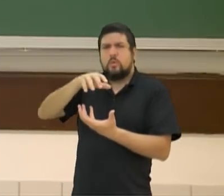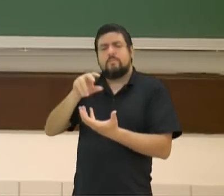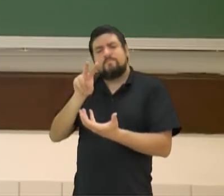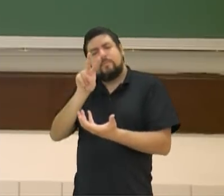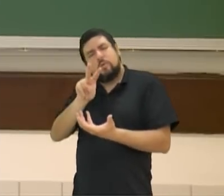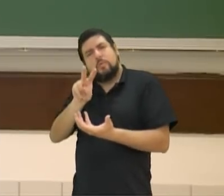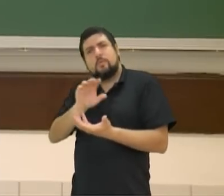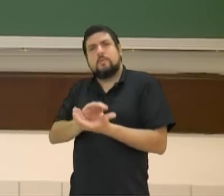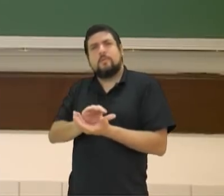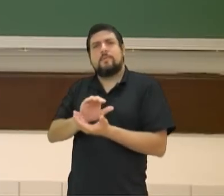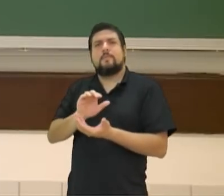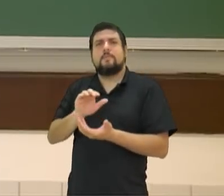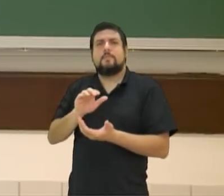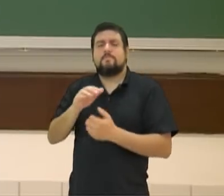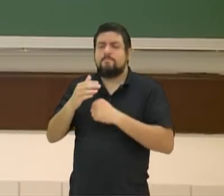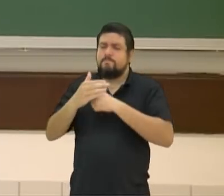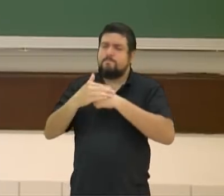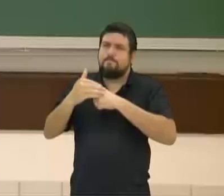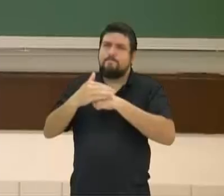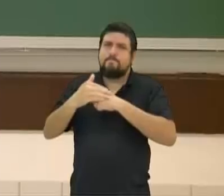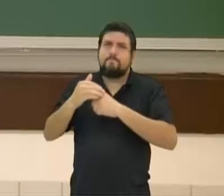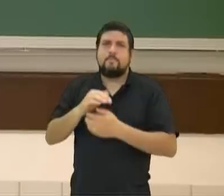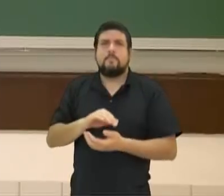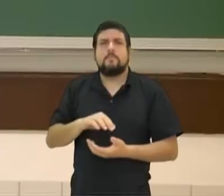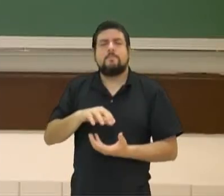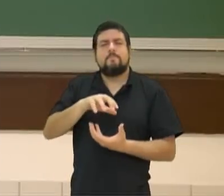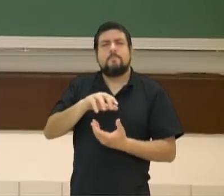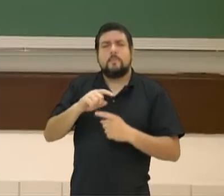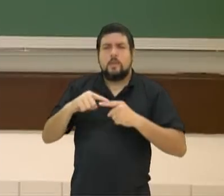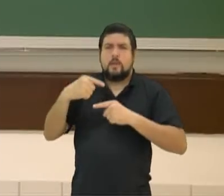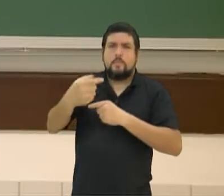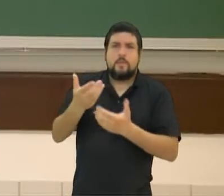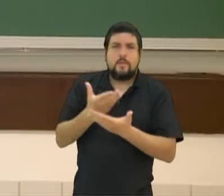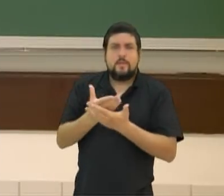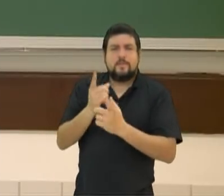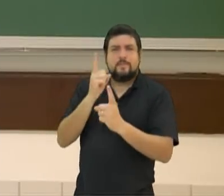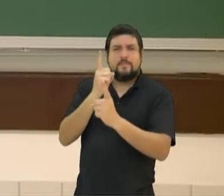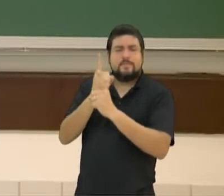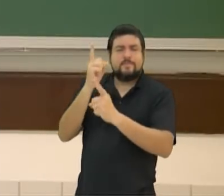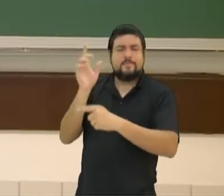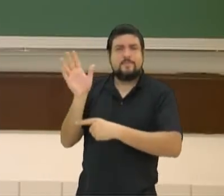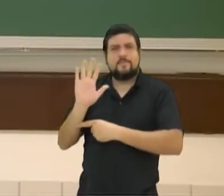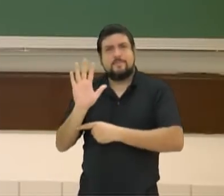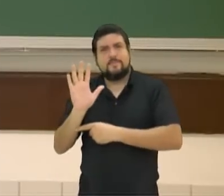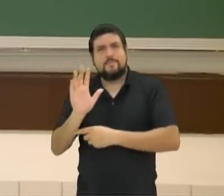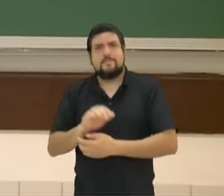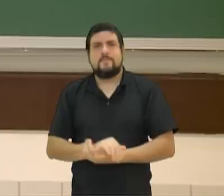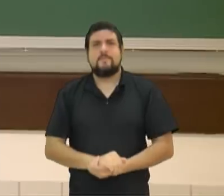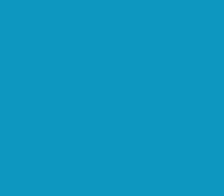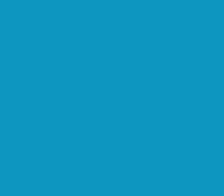para a gente. A gente não tem outro. E a gente se encontra na próxima aula de ciências. Até mais!